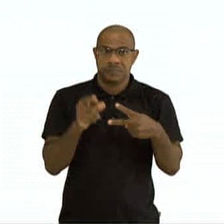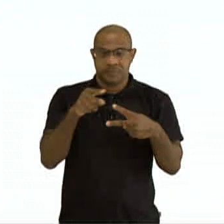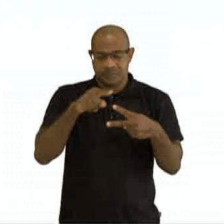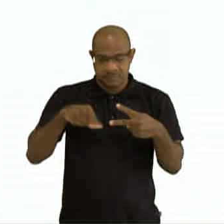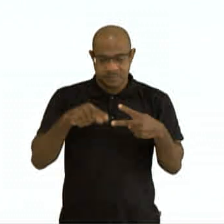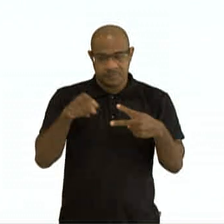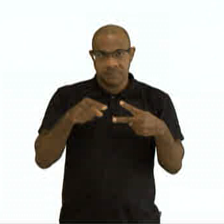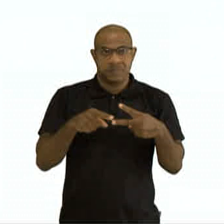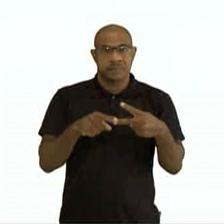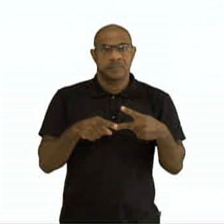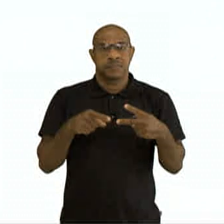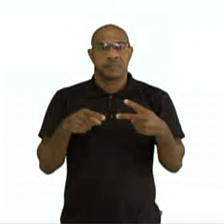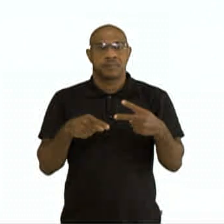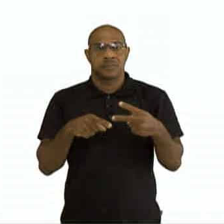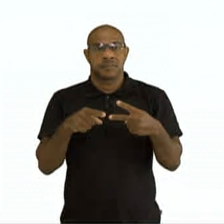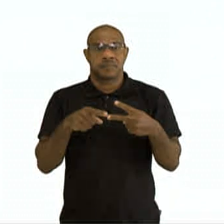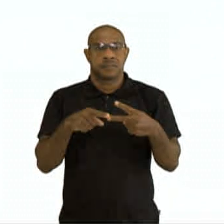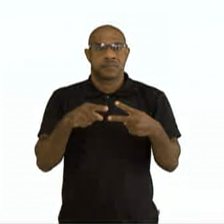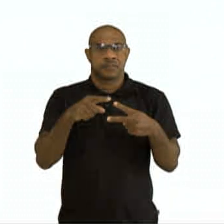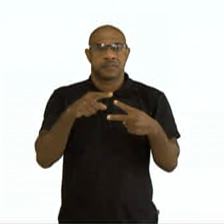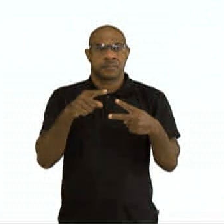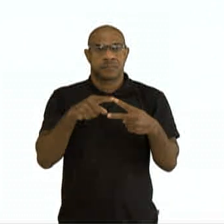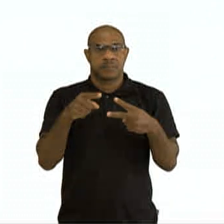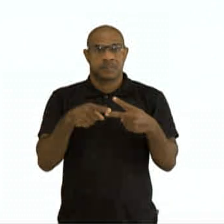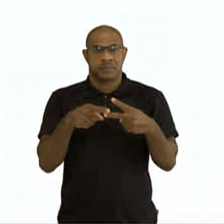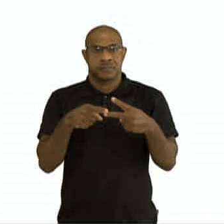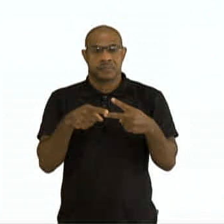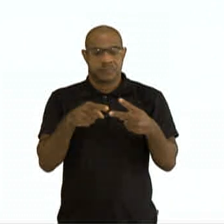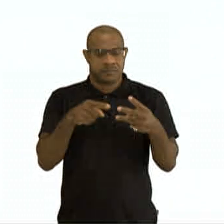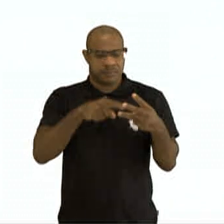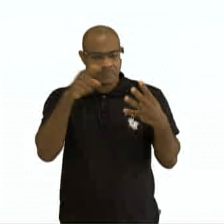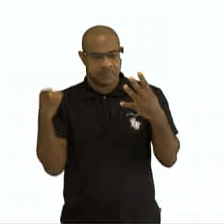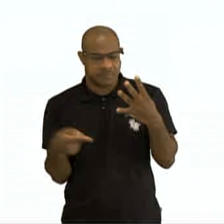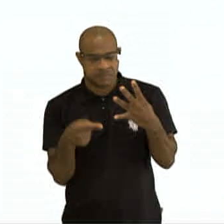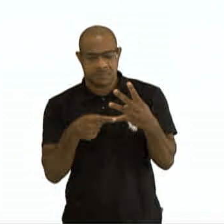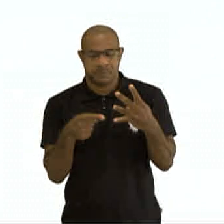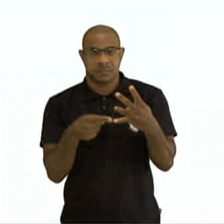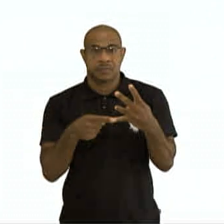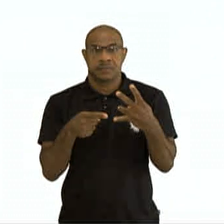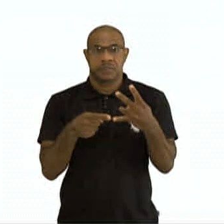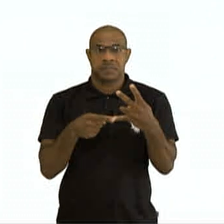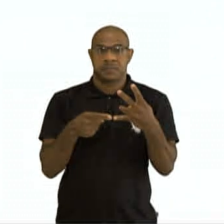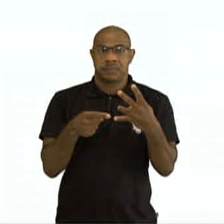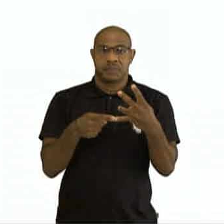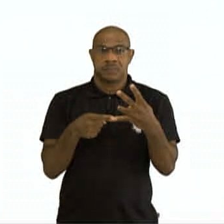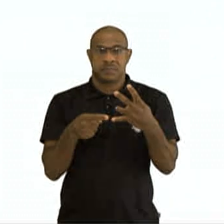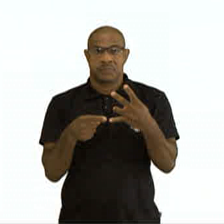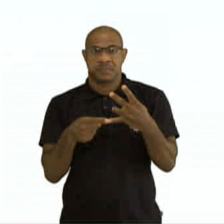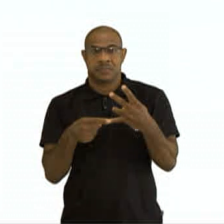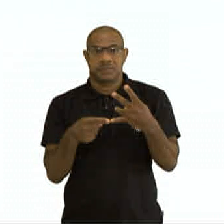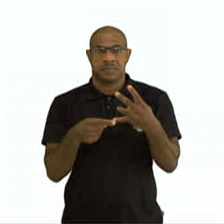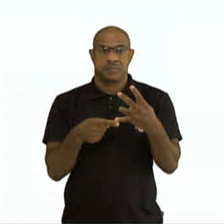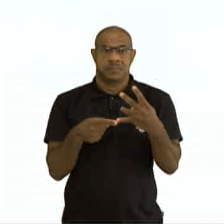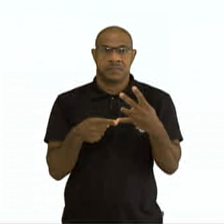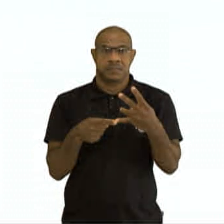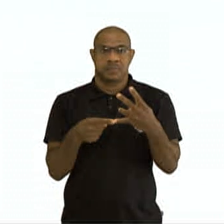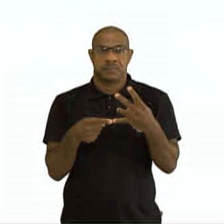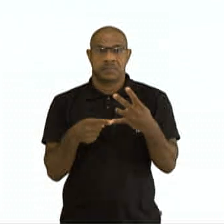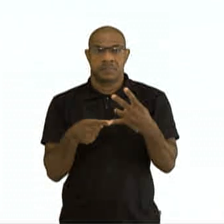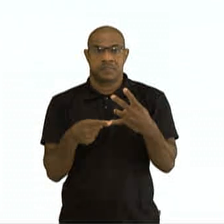viagem, e equipment. O anúncio também ele oferece o equipamento. Health